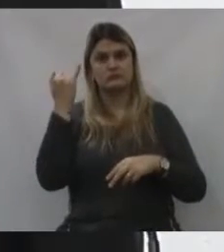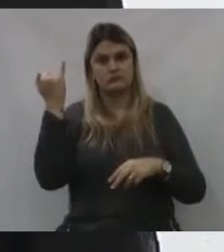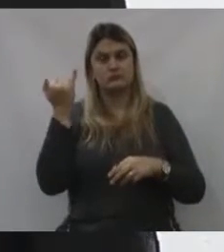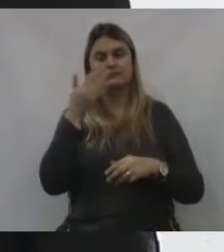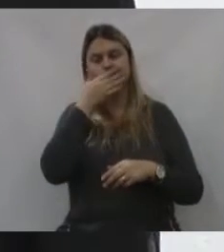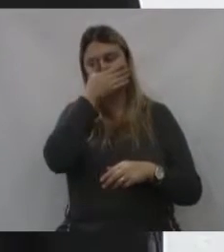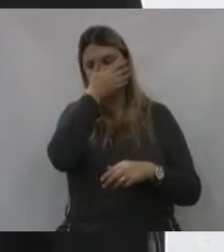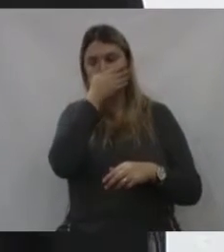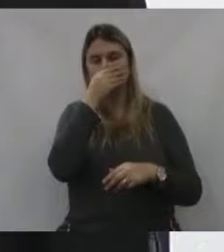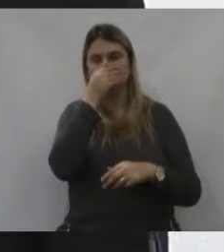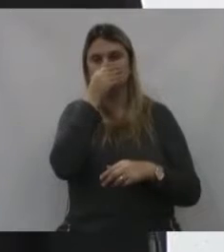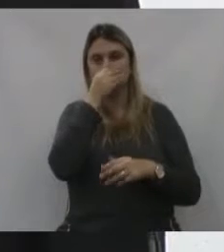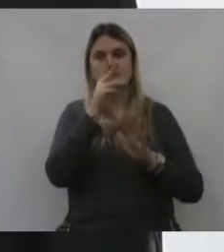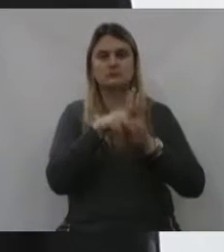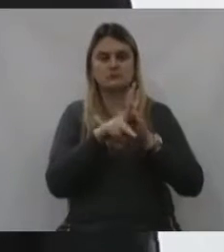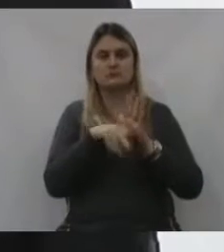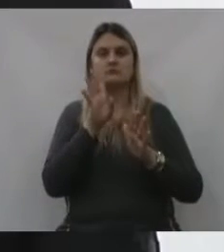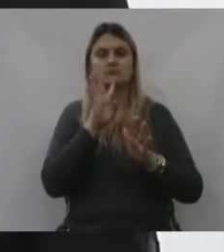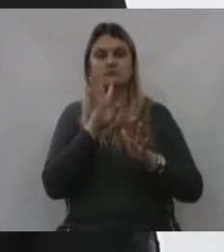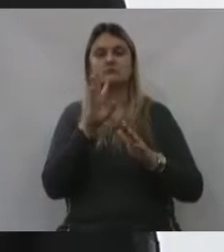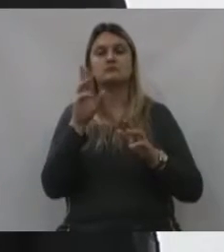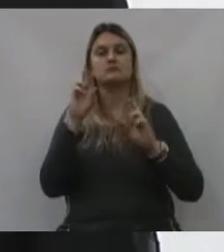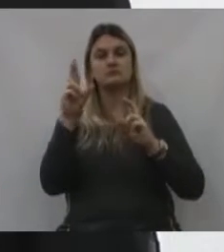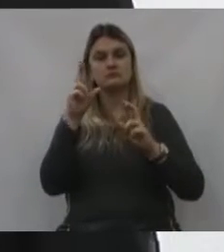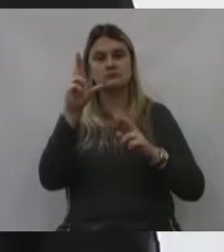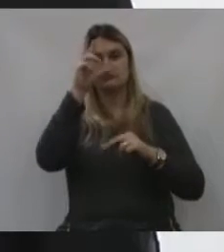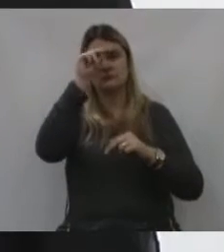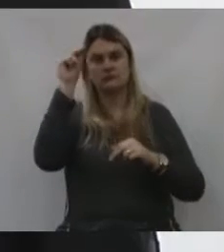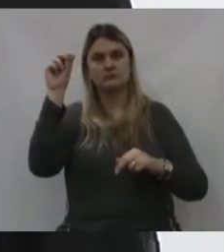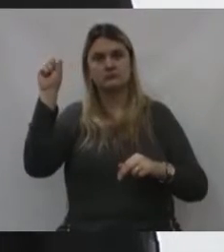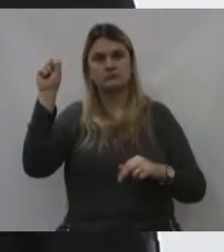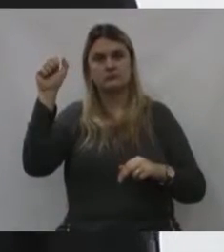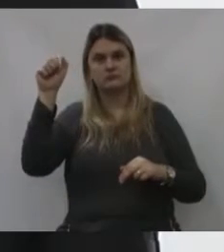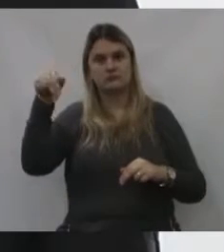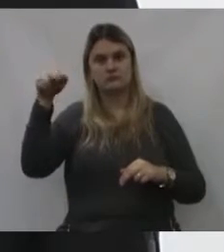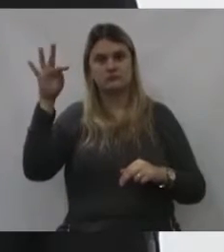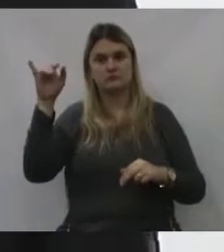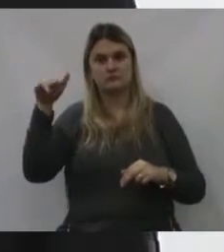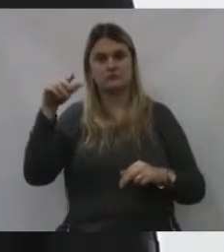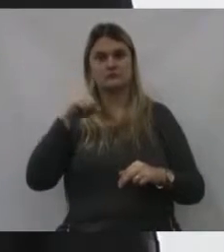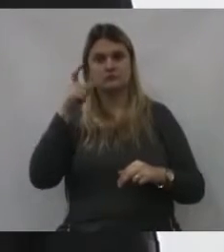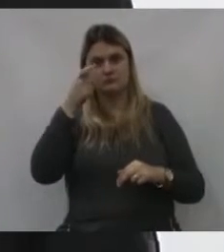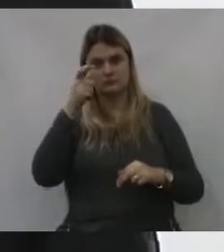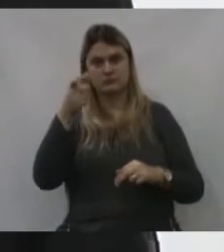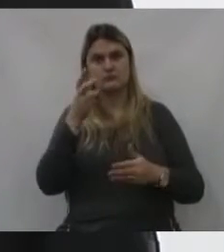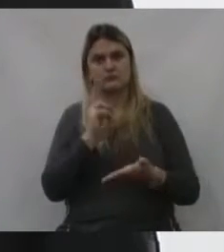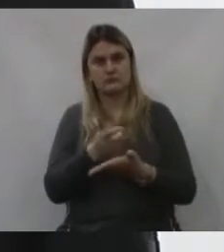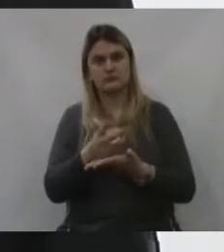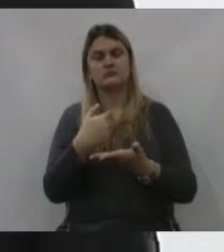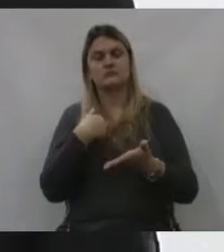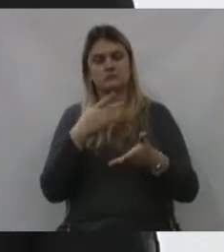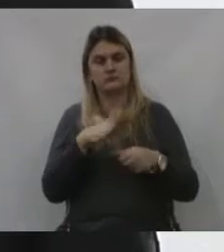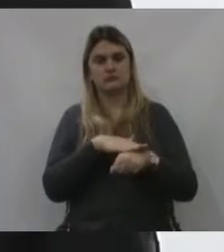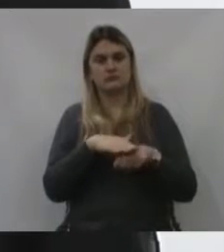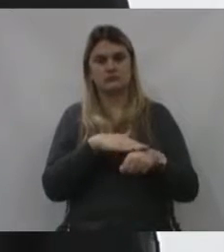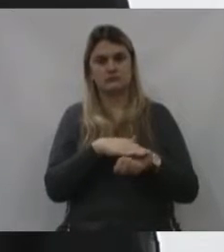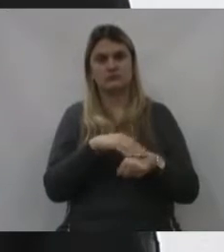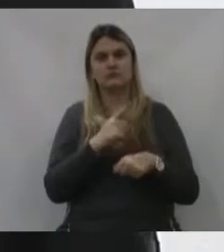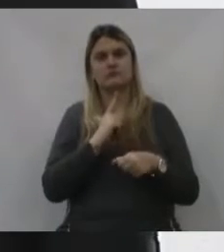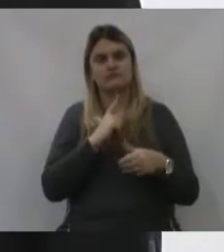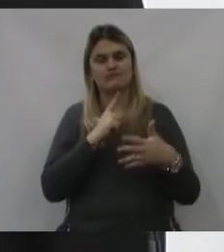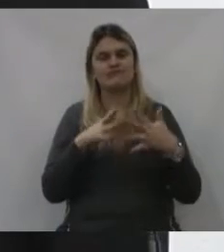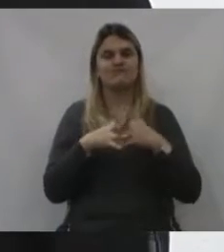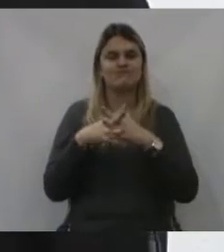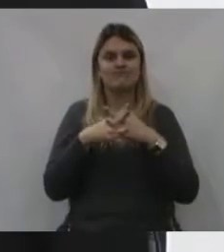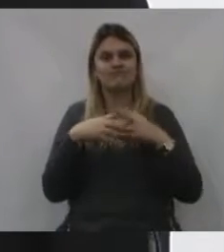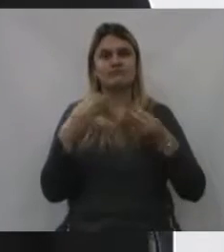ser importante. Então, mas é um projeto bacana, o Santim tem interesse de continuar. Já conversei com ele algumas vezes, né?